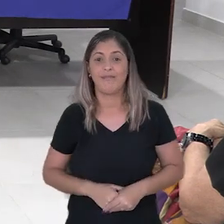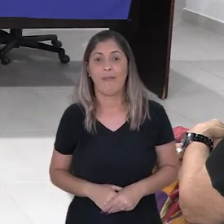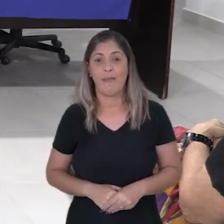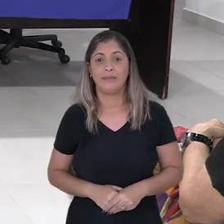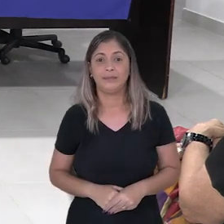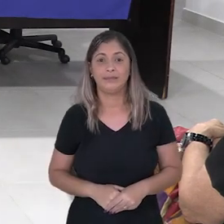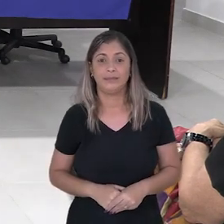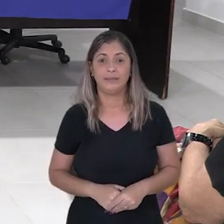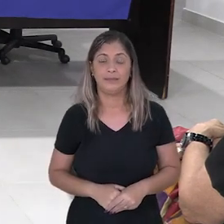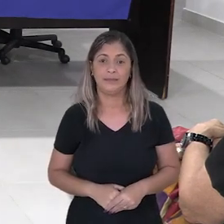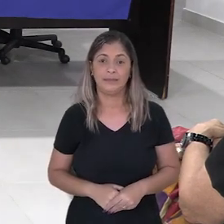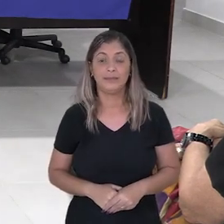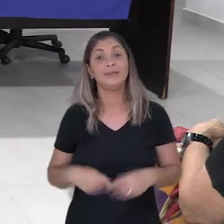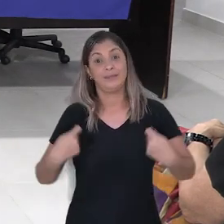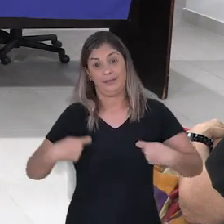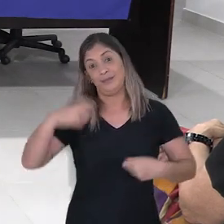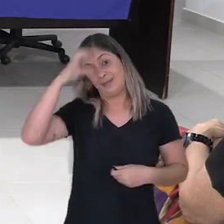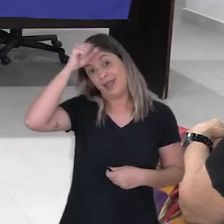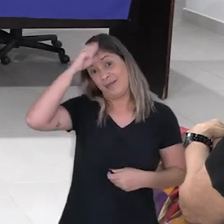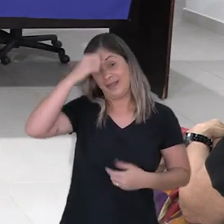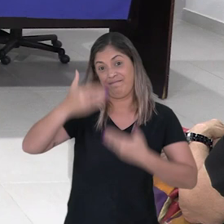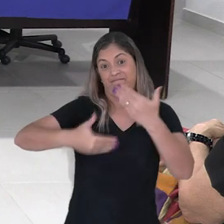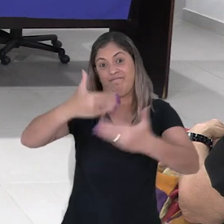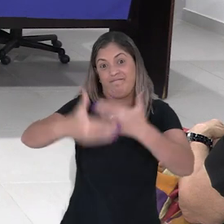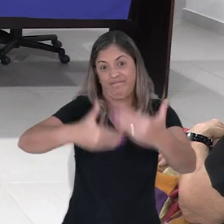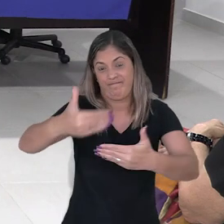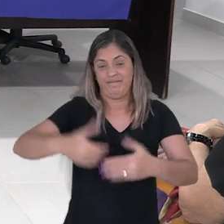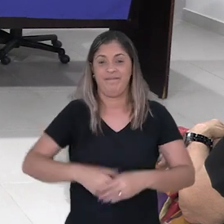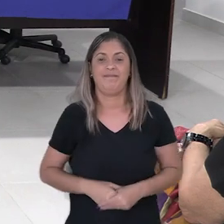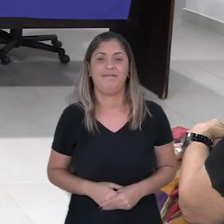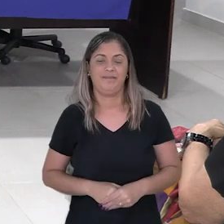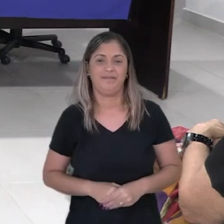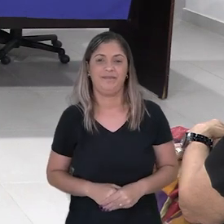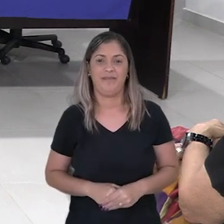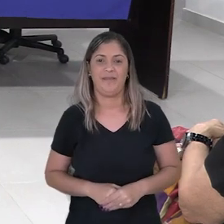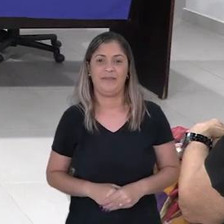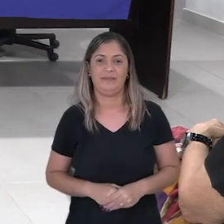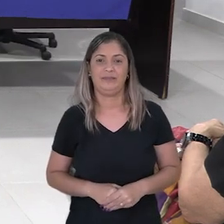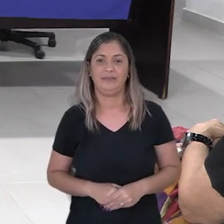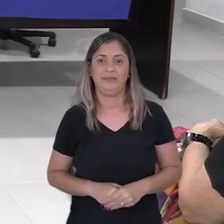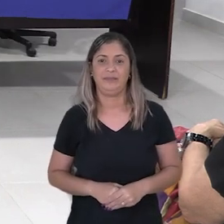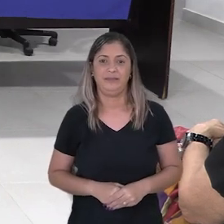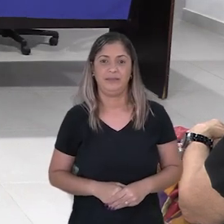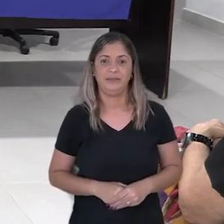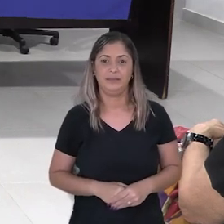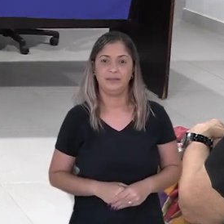ainda tem que aprender a crescer um pouquinho mais nessa parte de eventos.